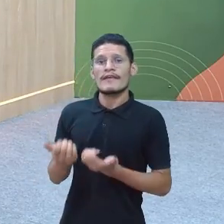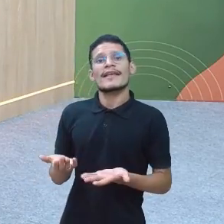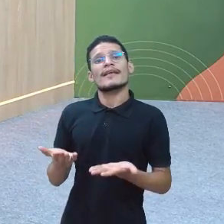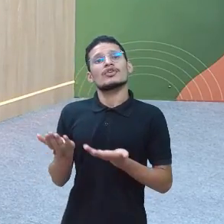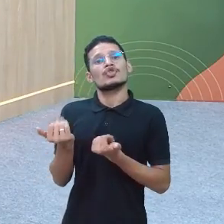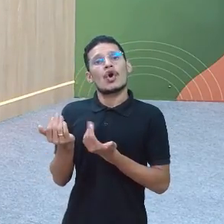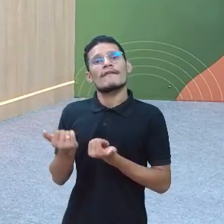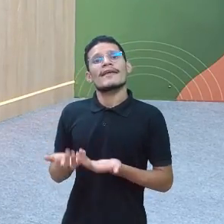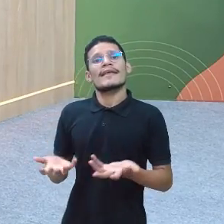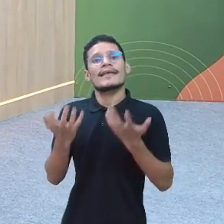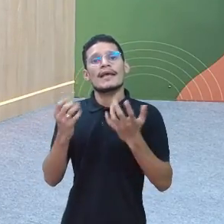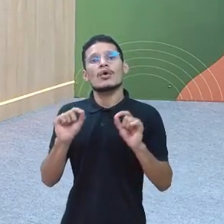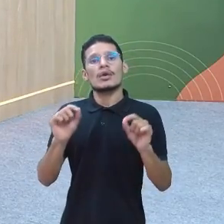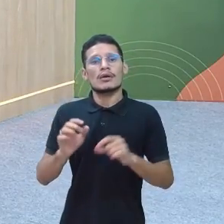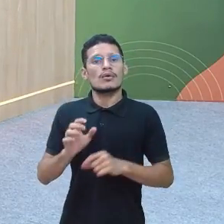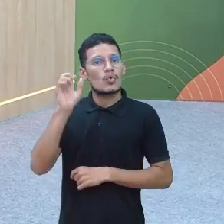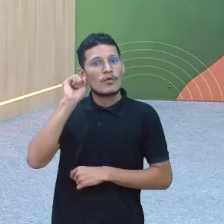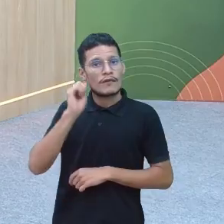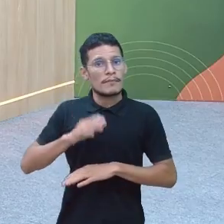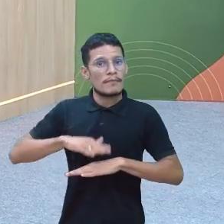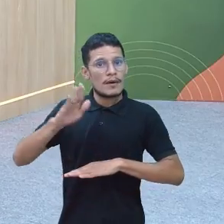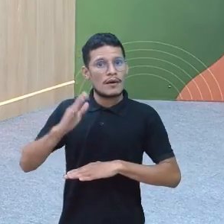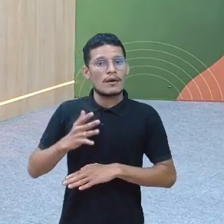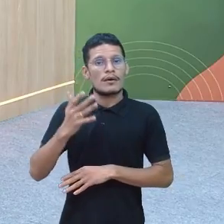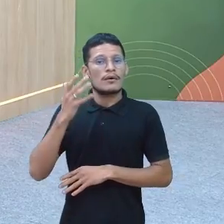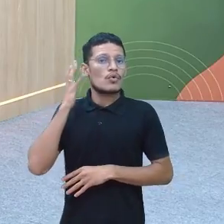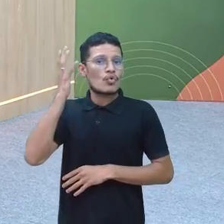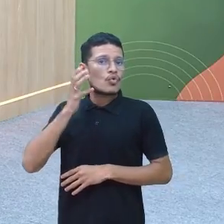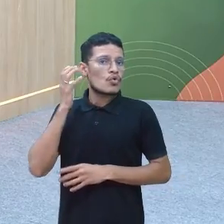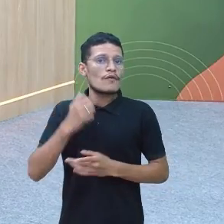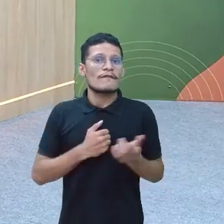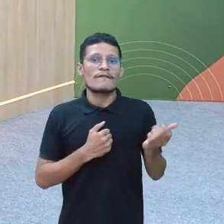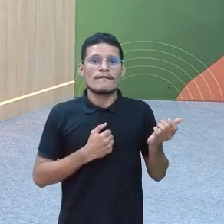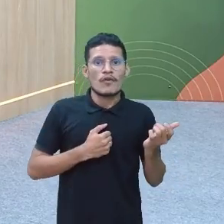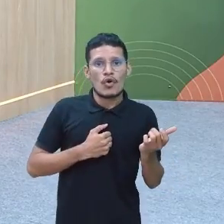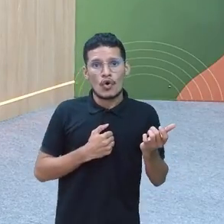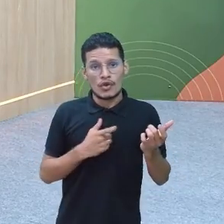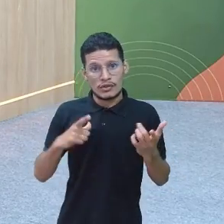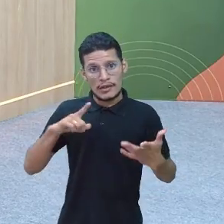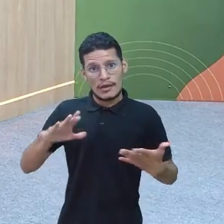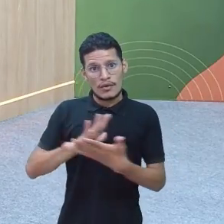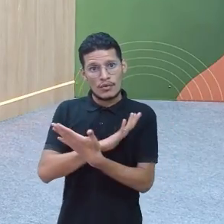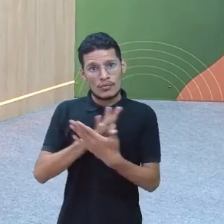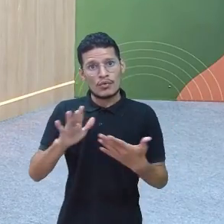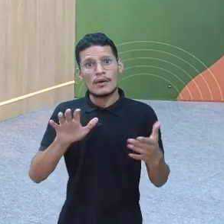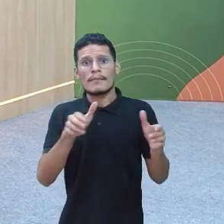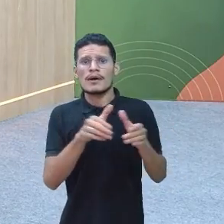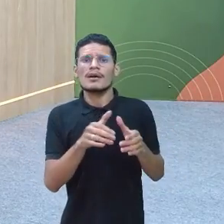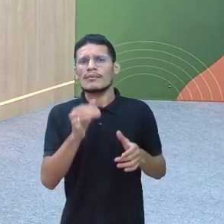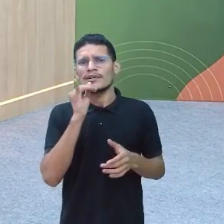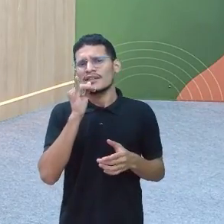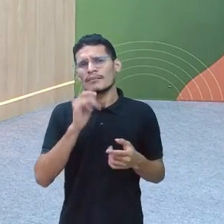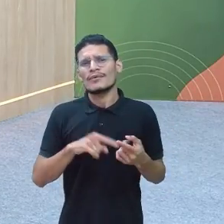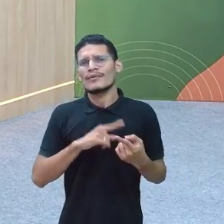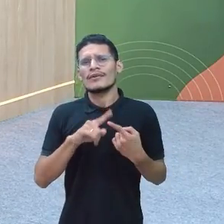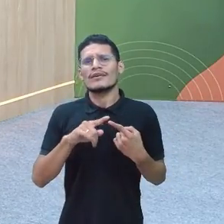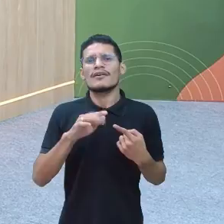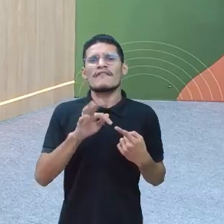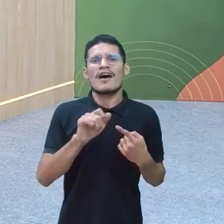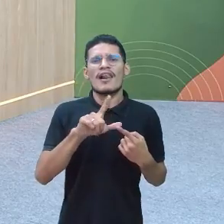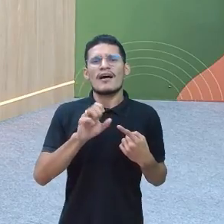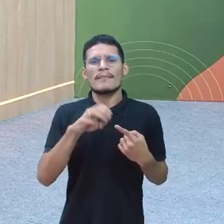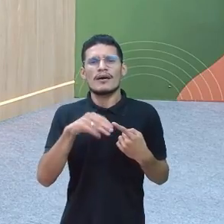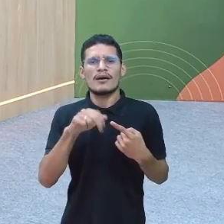a querer ouvir mais o forró. E aí surgem bandas como Fala Mansa, como Bicho de